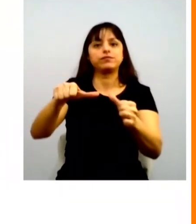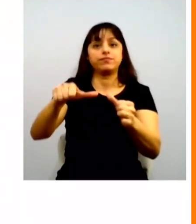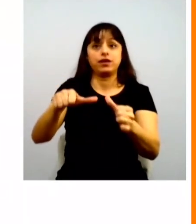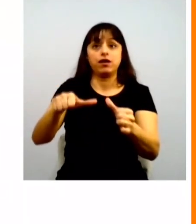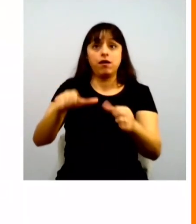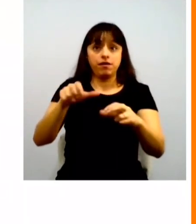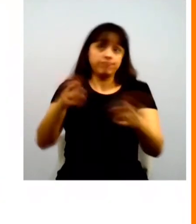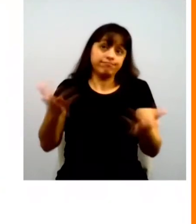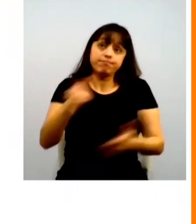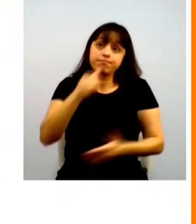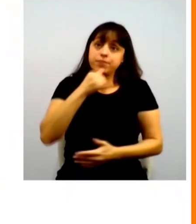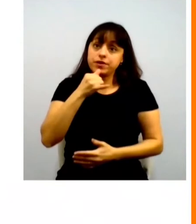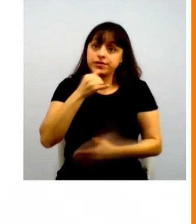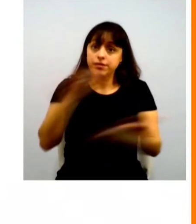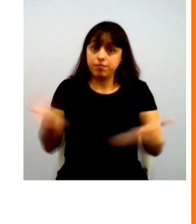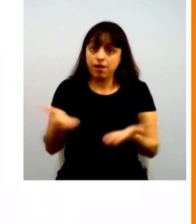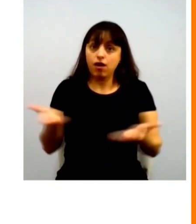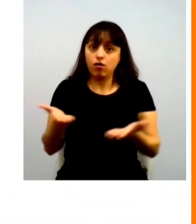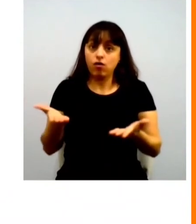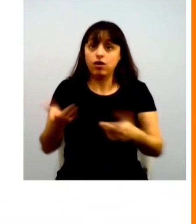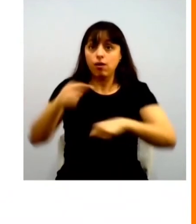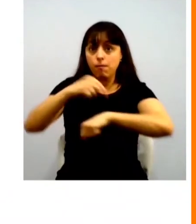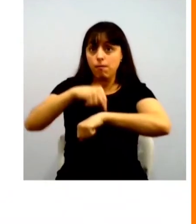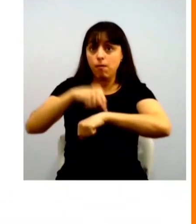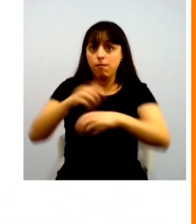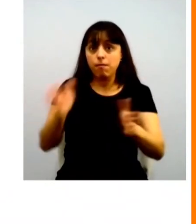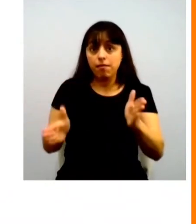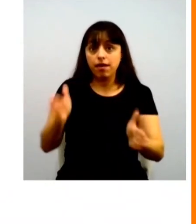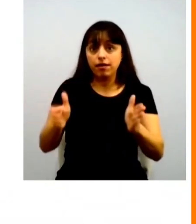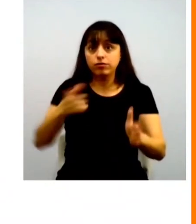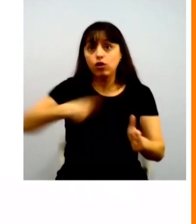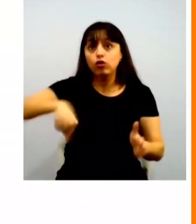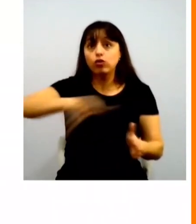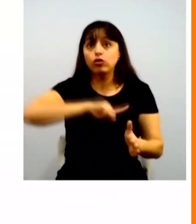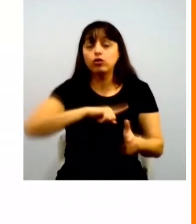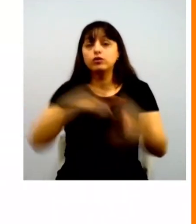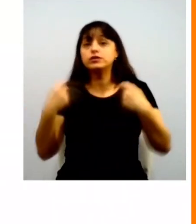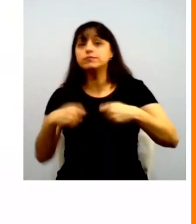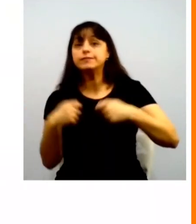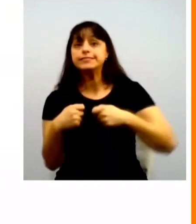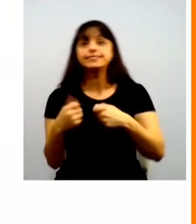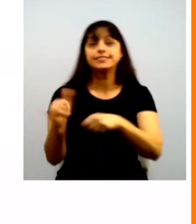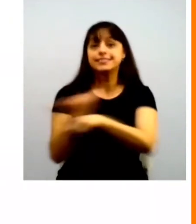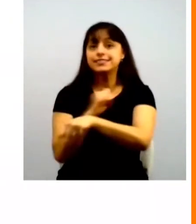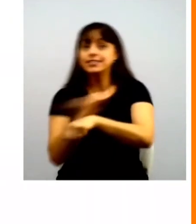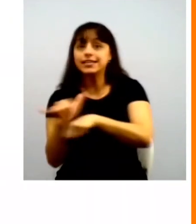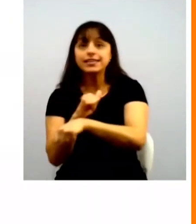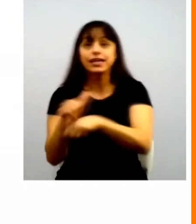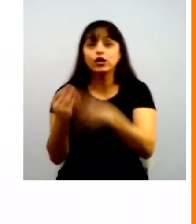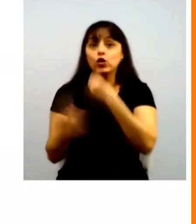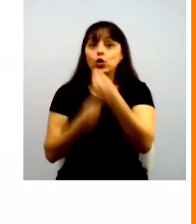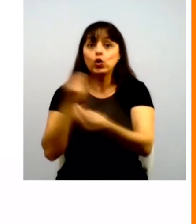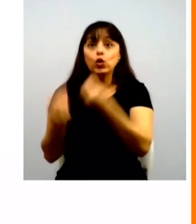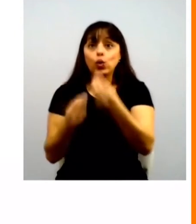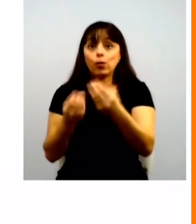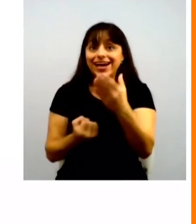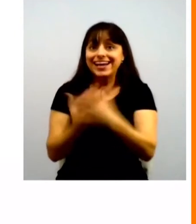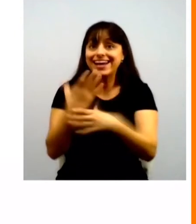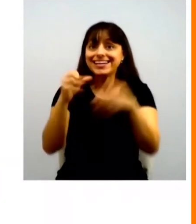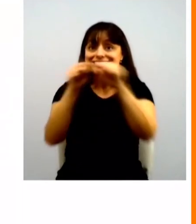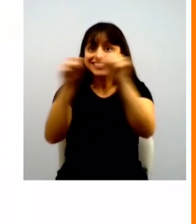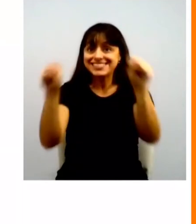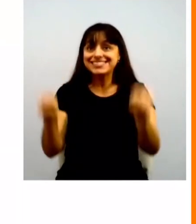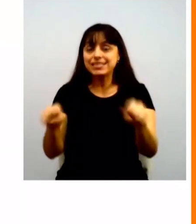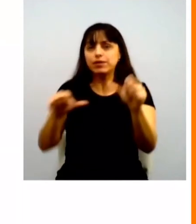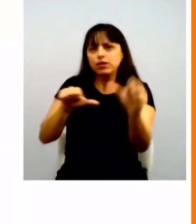em que nos tendremos que apurar para estabelecer sistemas de reforma e de